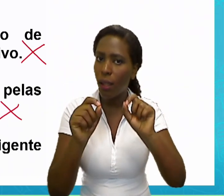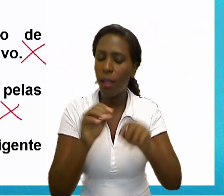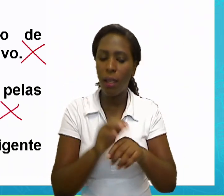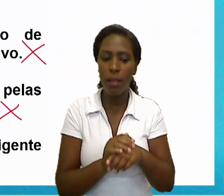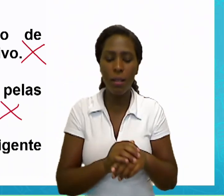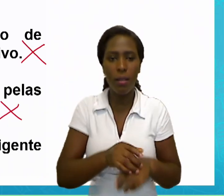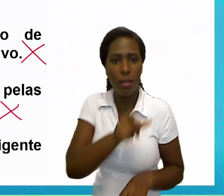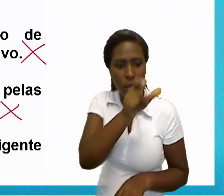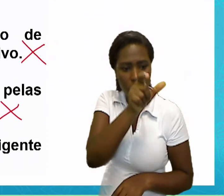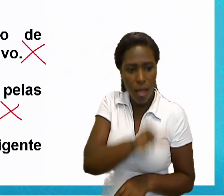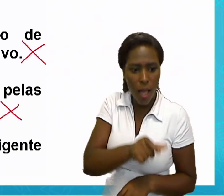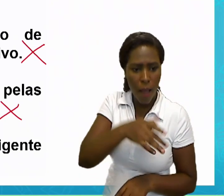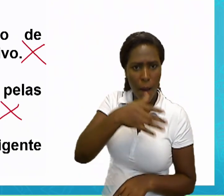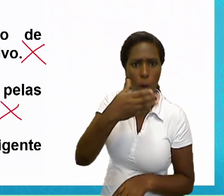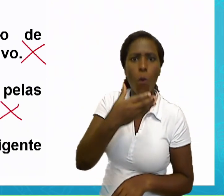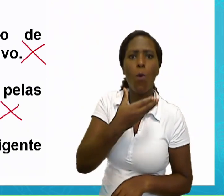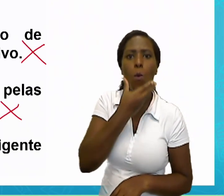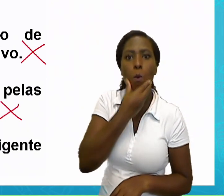realmente adquire